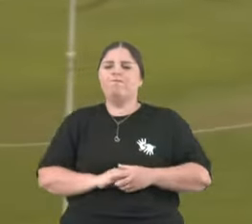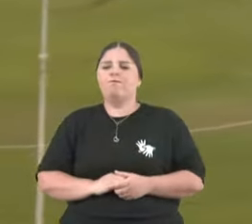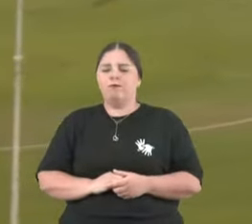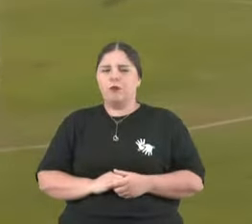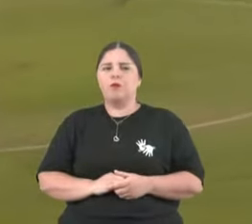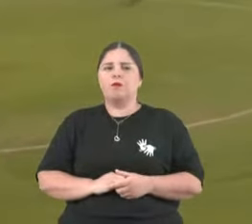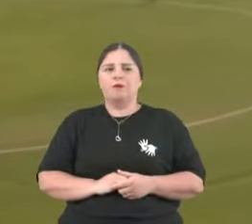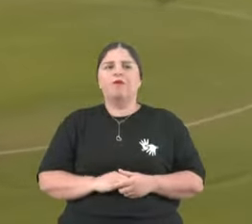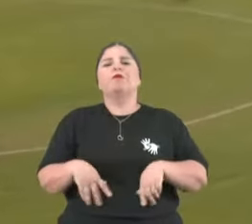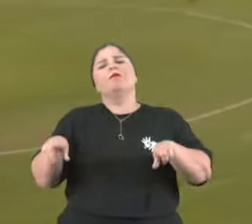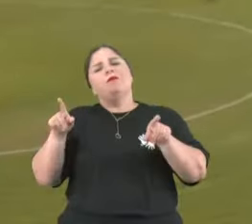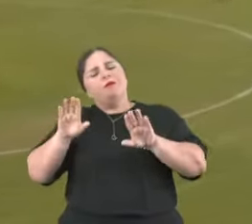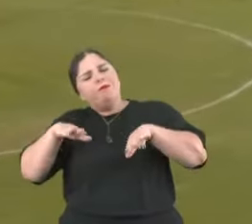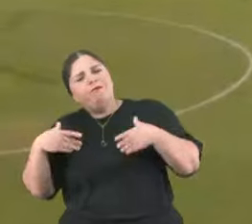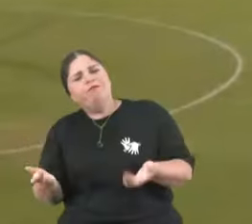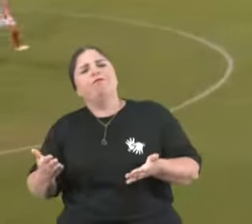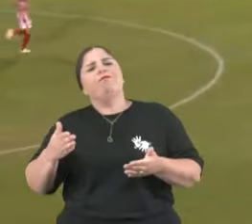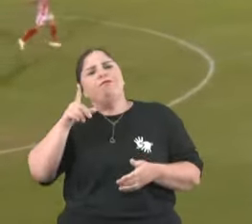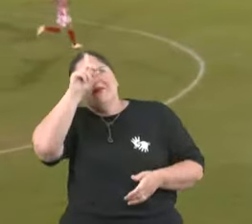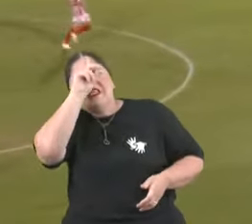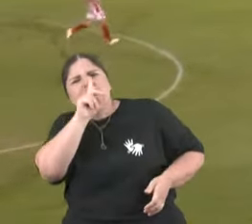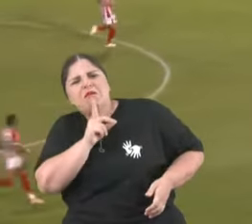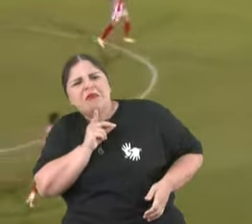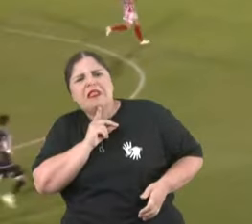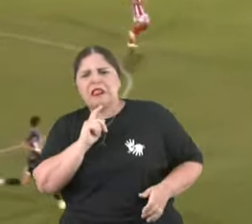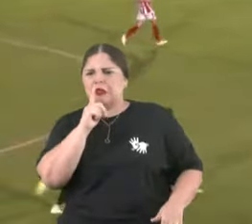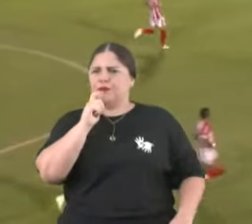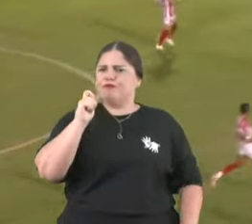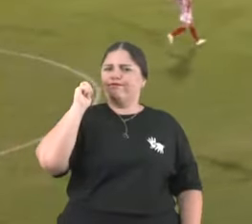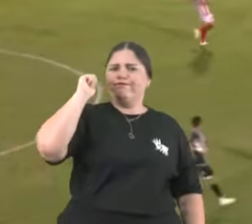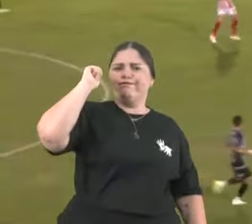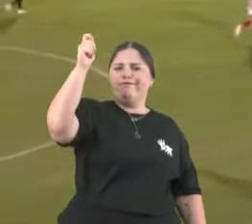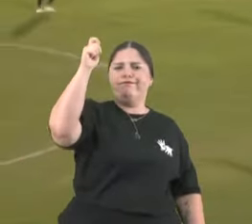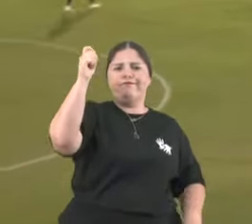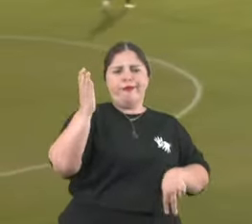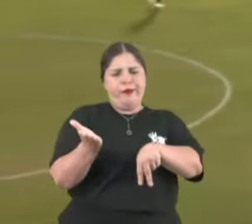Reforço que o amarelo não foi pela falta, foi pela reclamação.